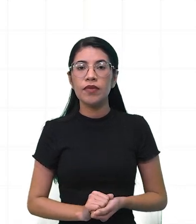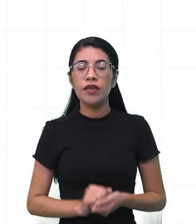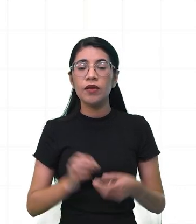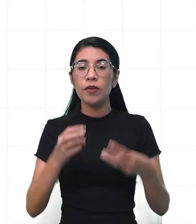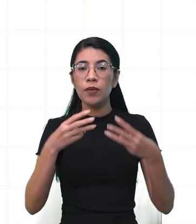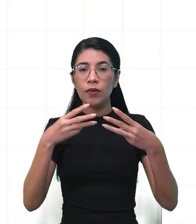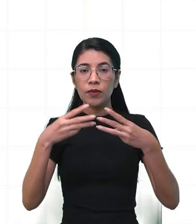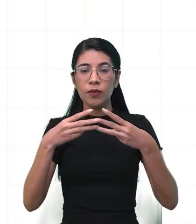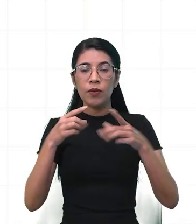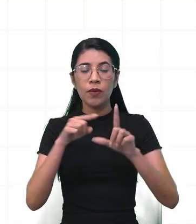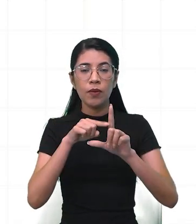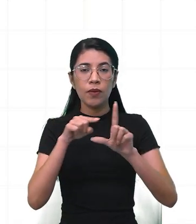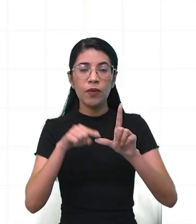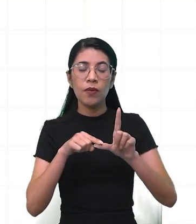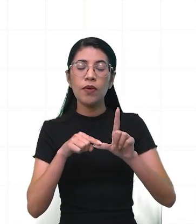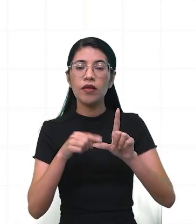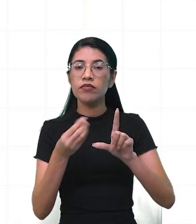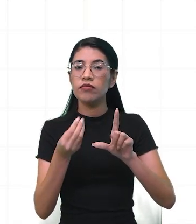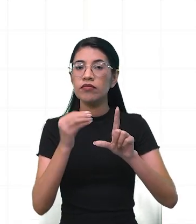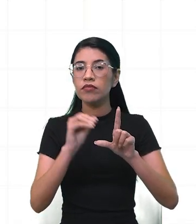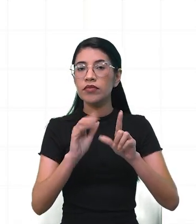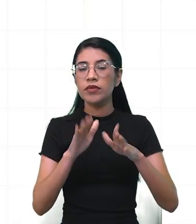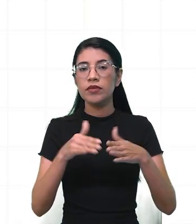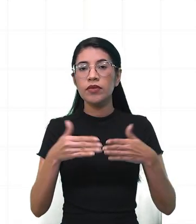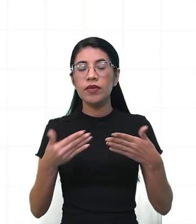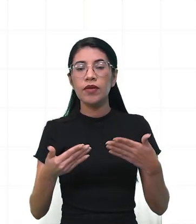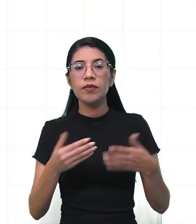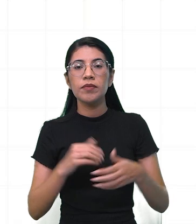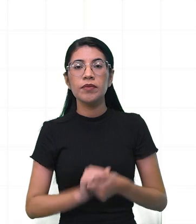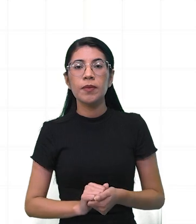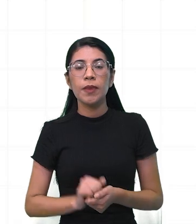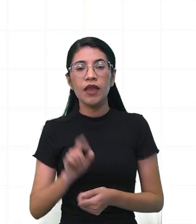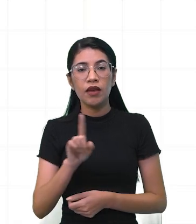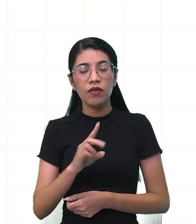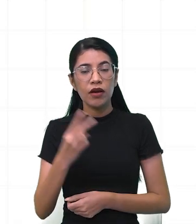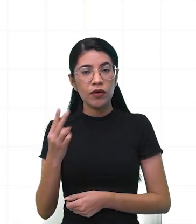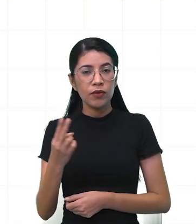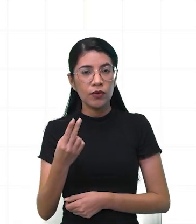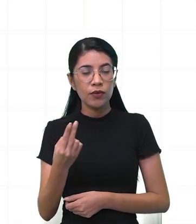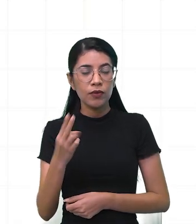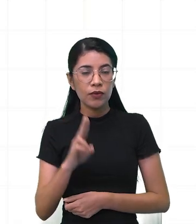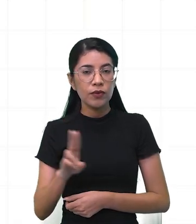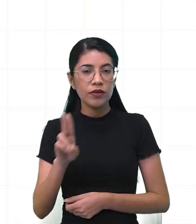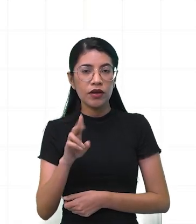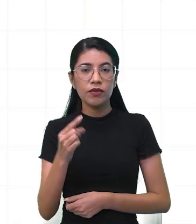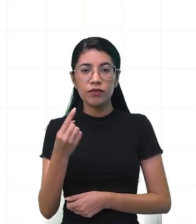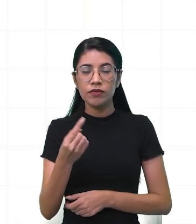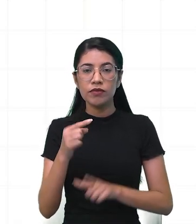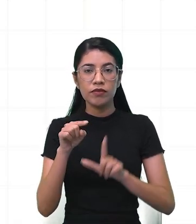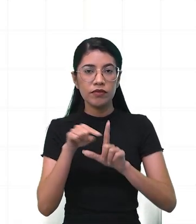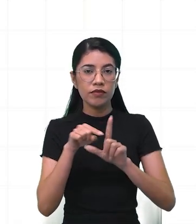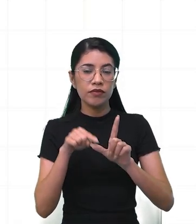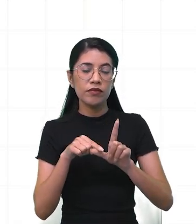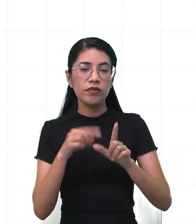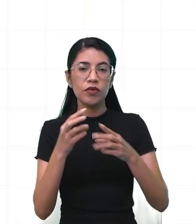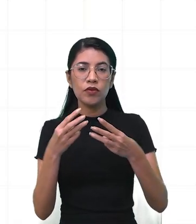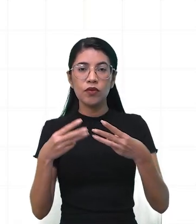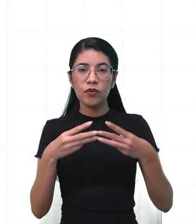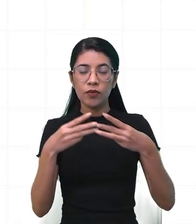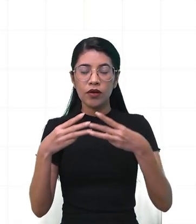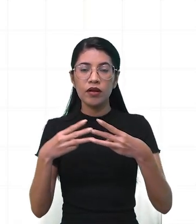ângulos internos desse hexágono? Vamos pegar só um deles? Vamos trabalhar com esse daqui, ó. Quanto